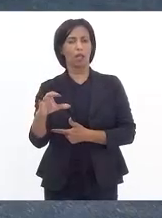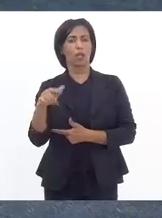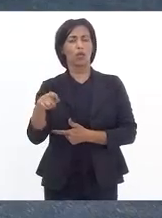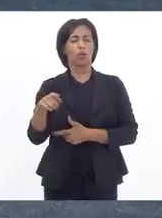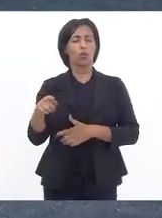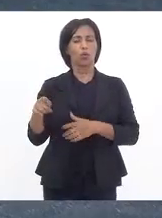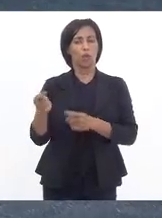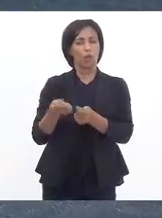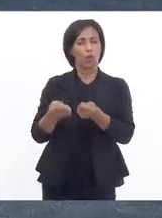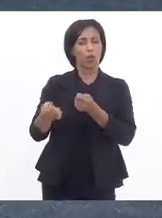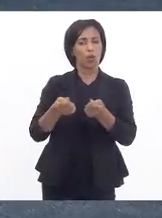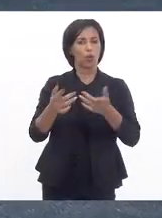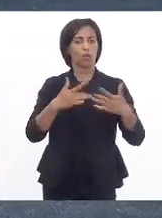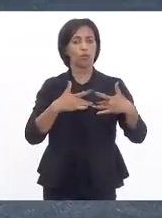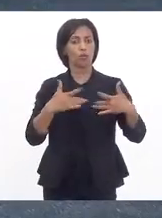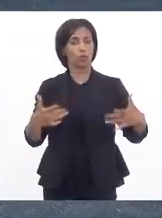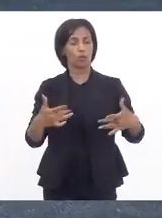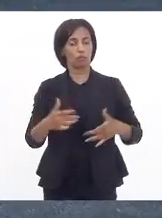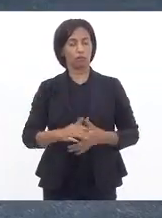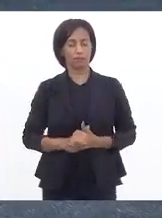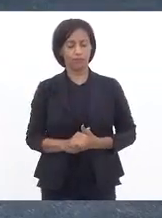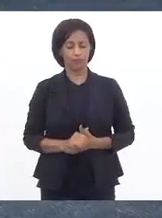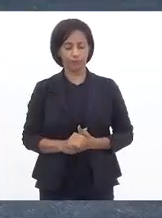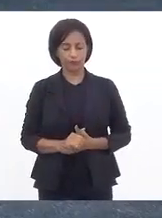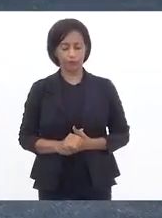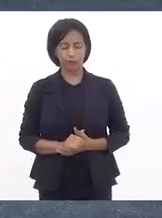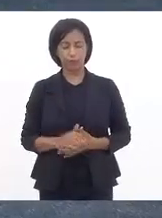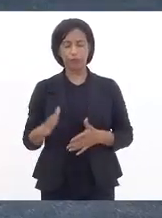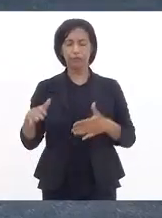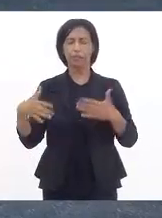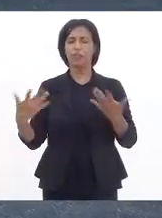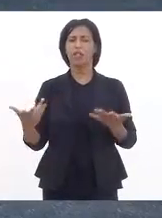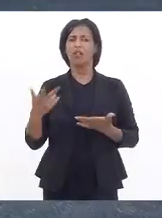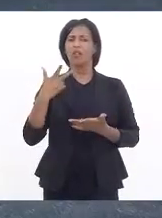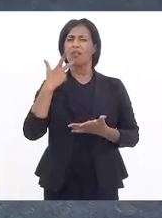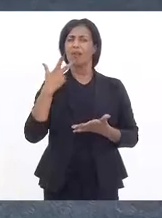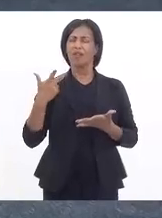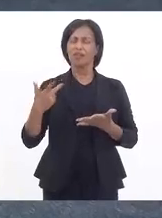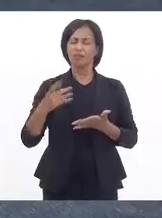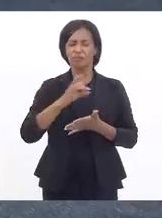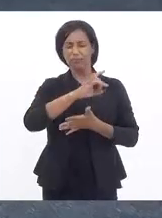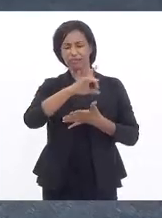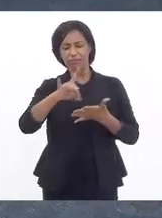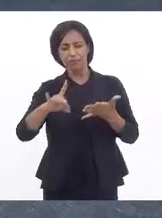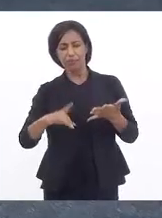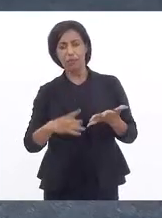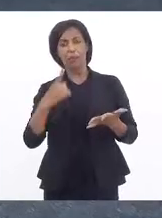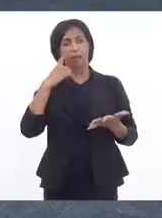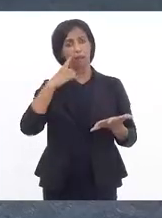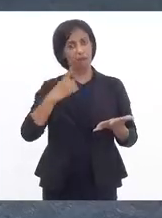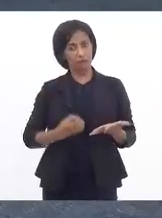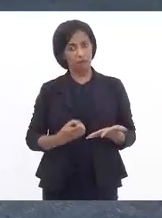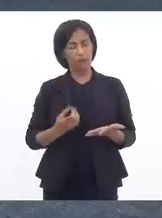Estadual de economia solidária então estamos falando isso tudo para a gente ver Deputado waldeck